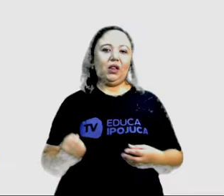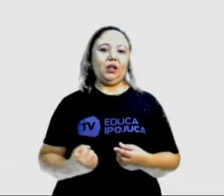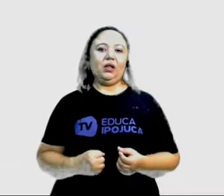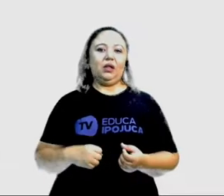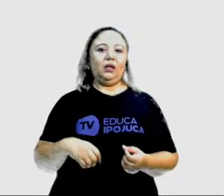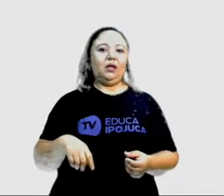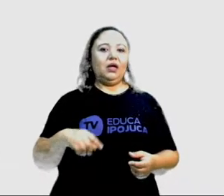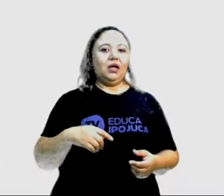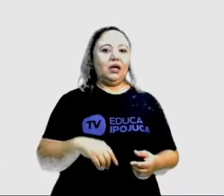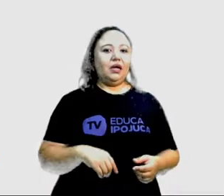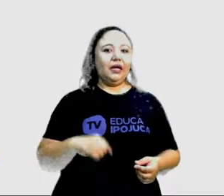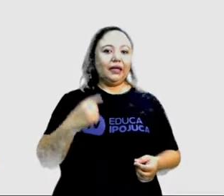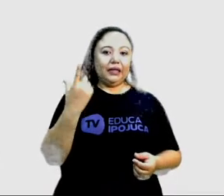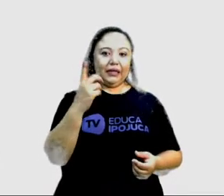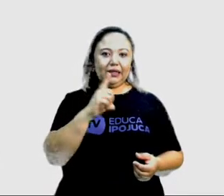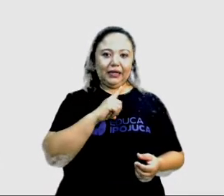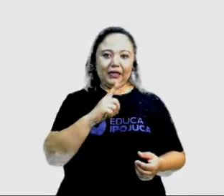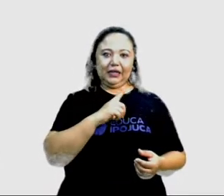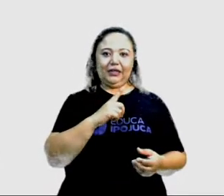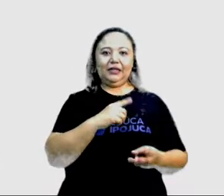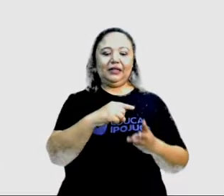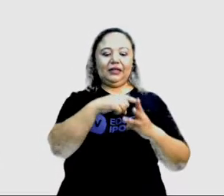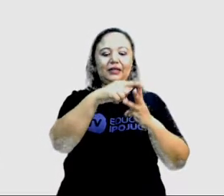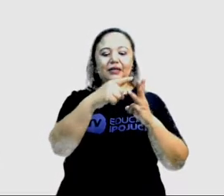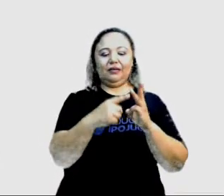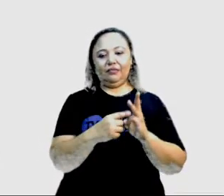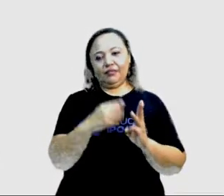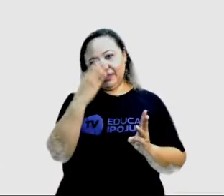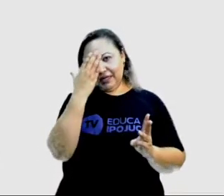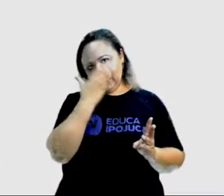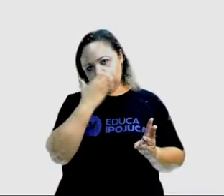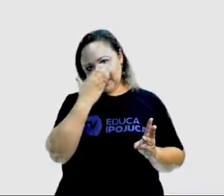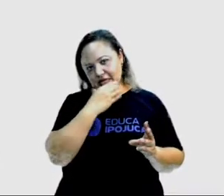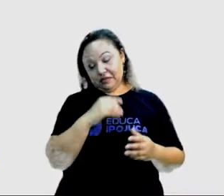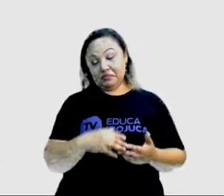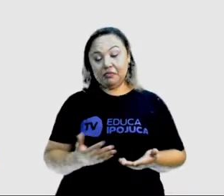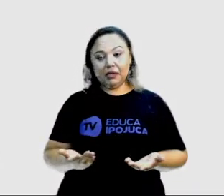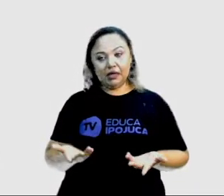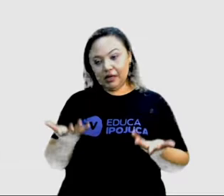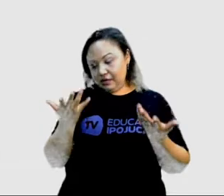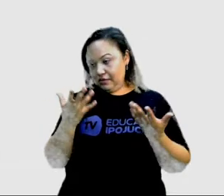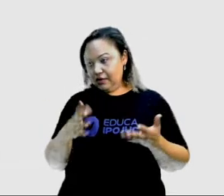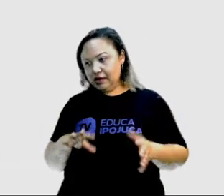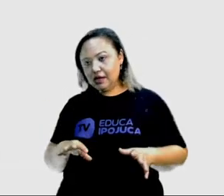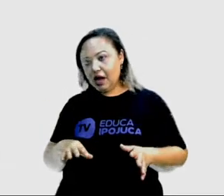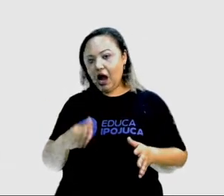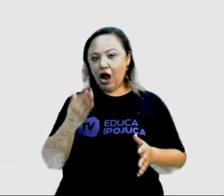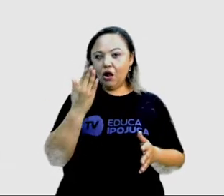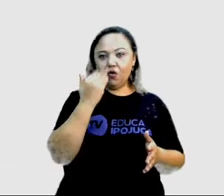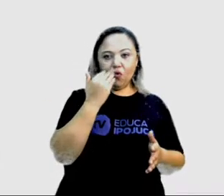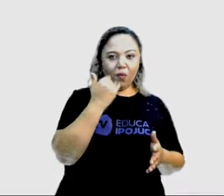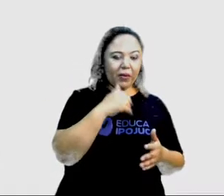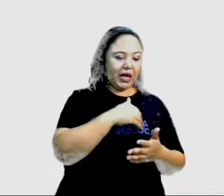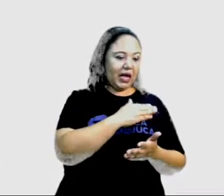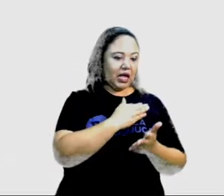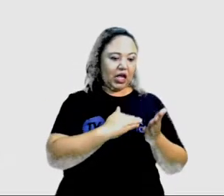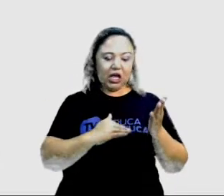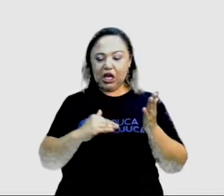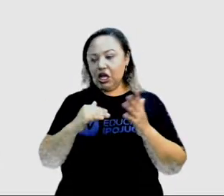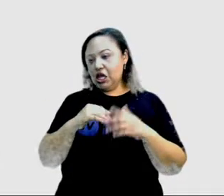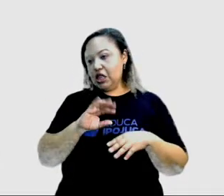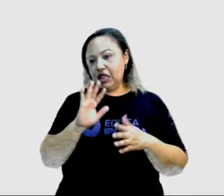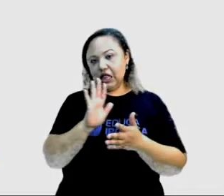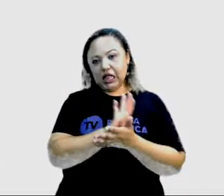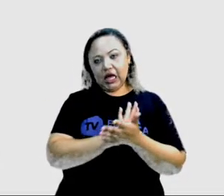escola 3 maçãs, mas ele não estava afim de comer maçã e deu todas as